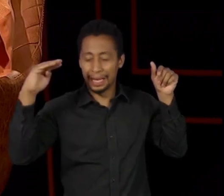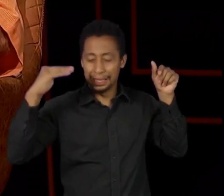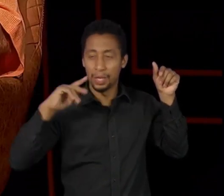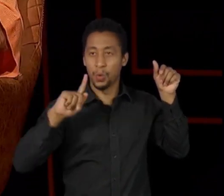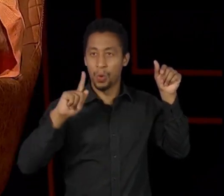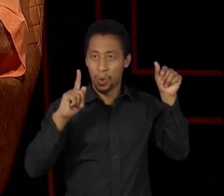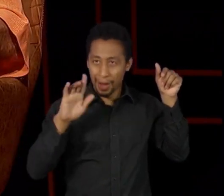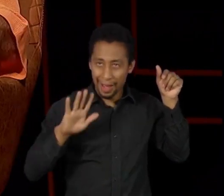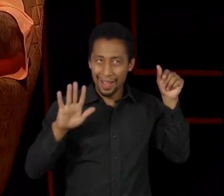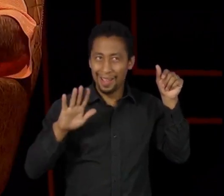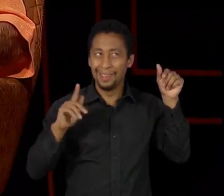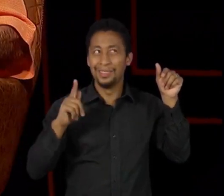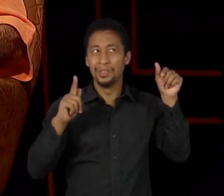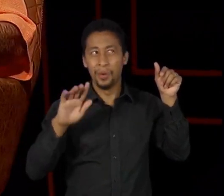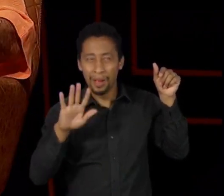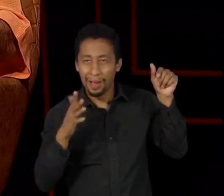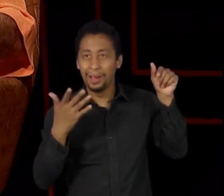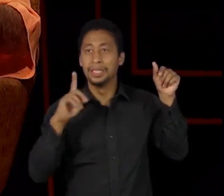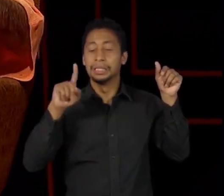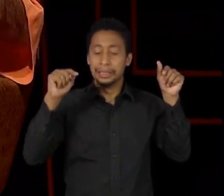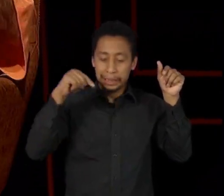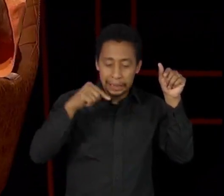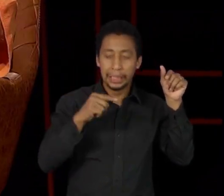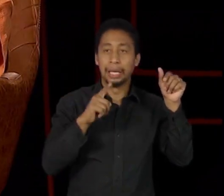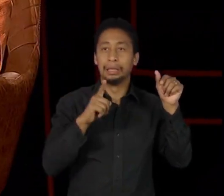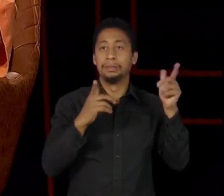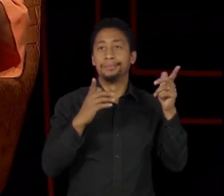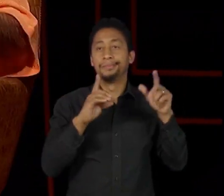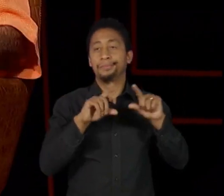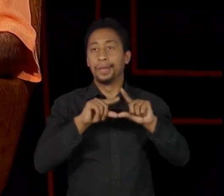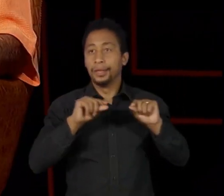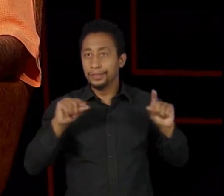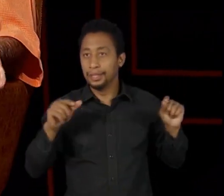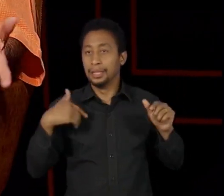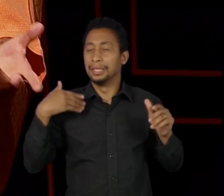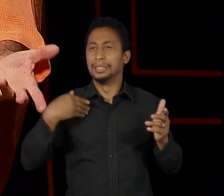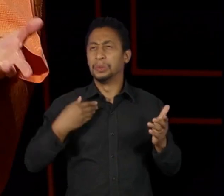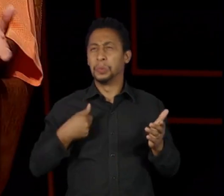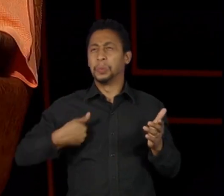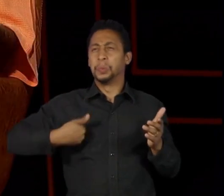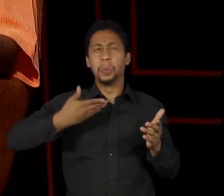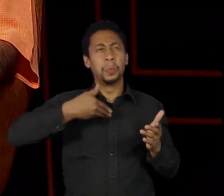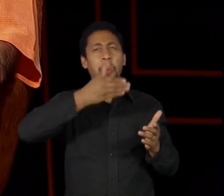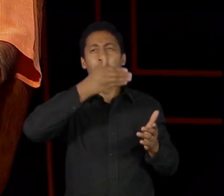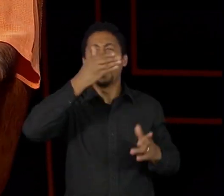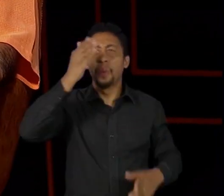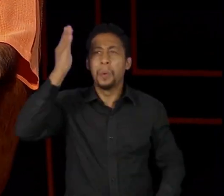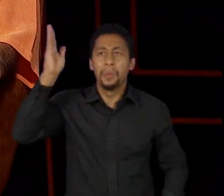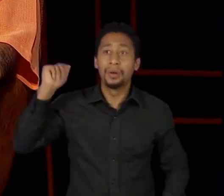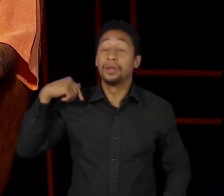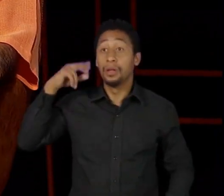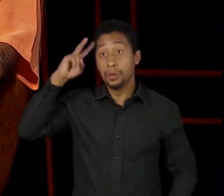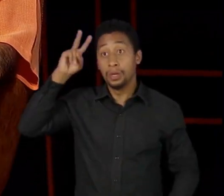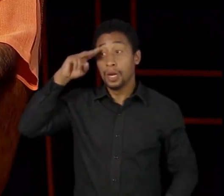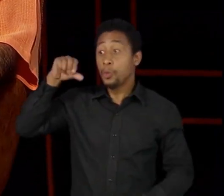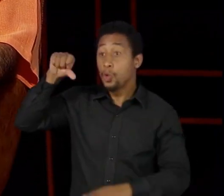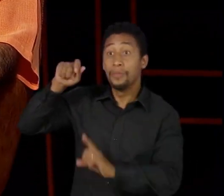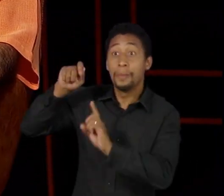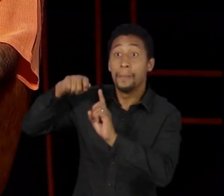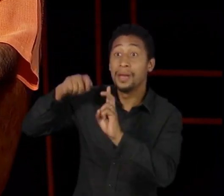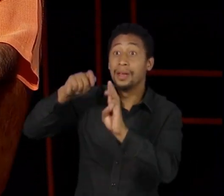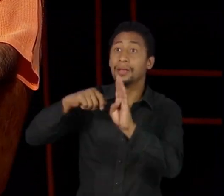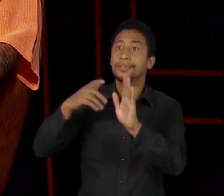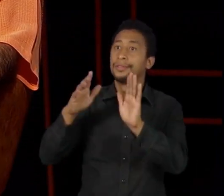Goiânia, aquelas coisas, Brasília, viemos fazendo coisas, eu não sei onde acabou, mas foram 9 meses sem